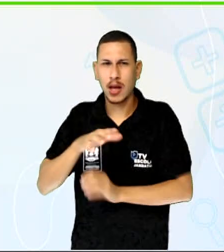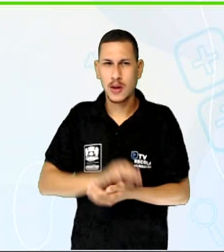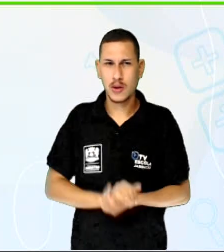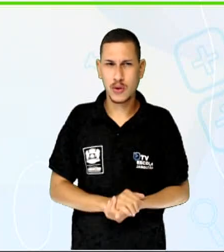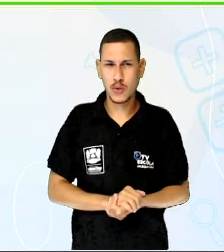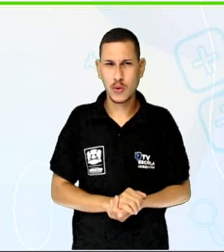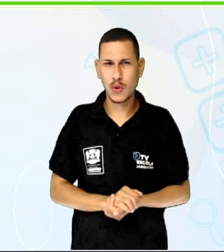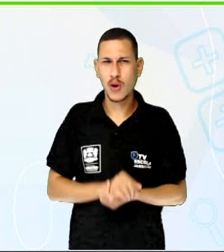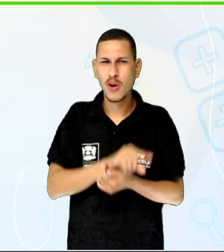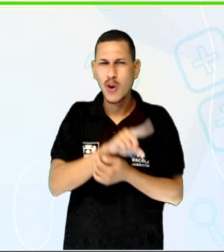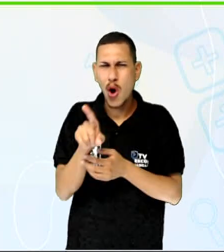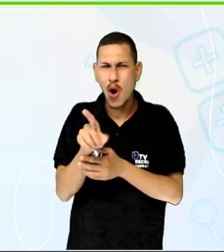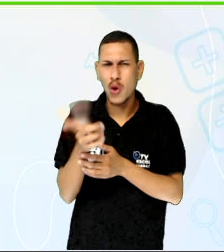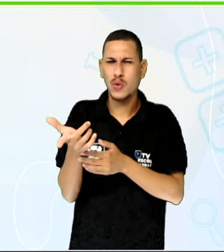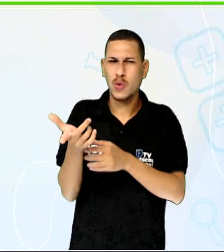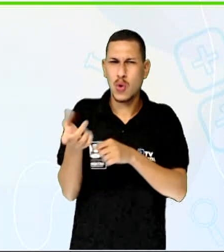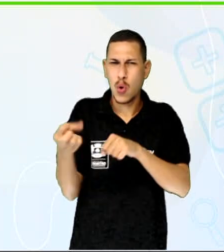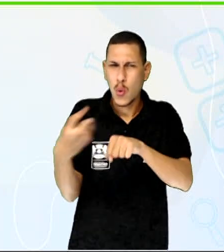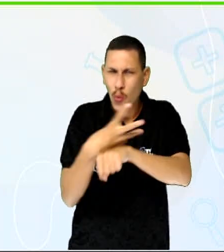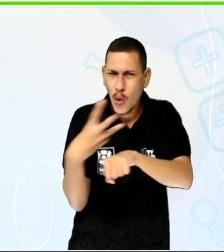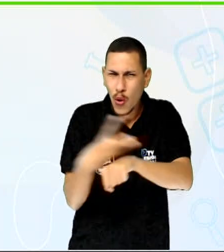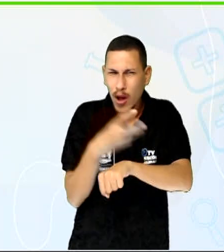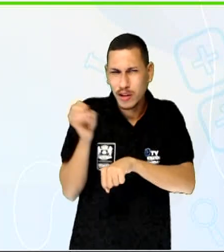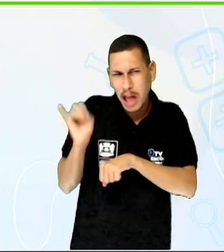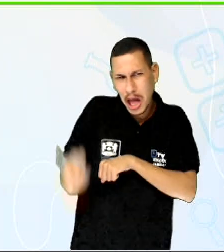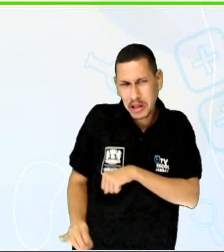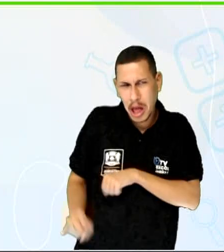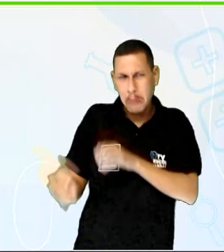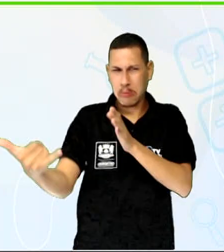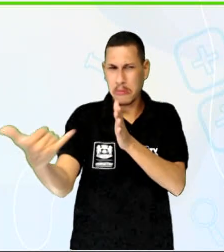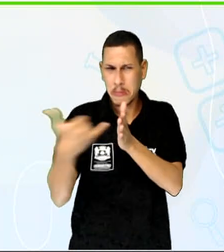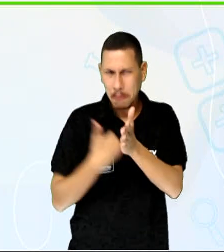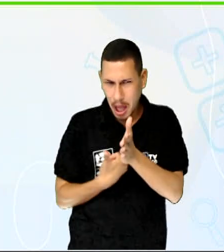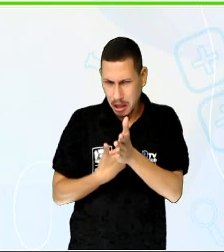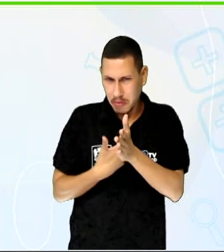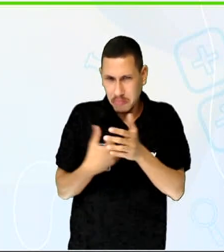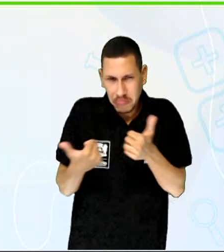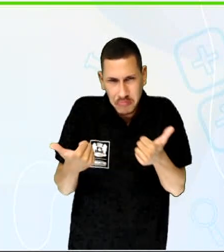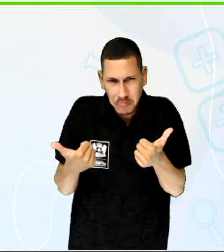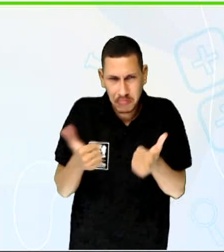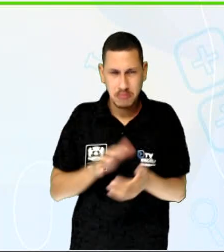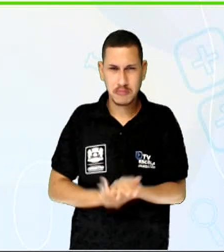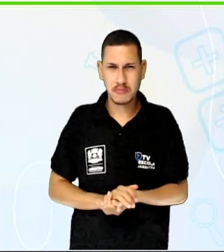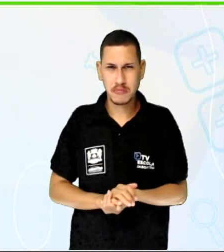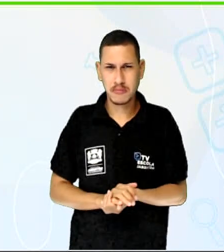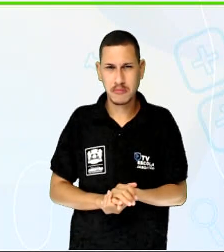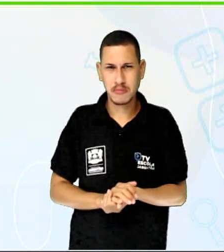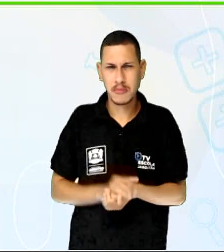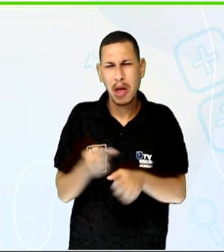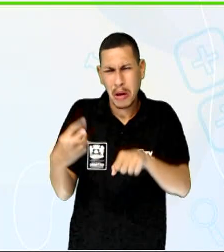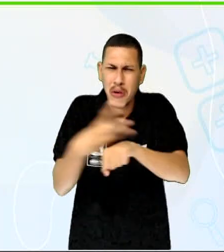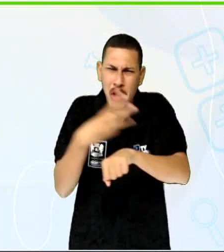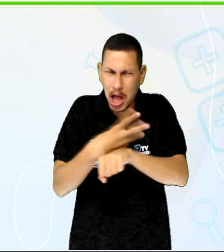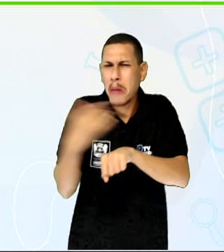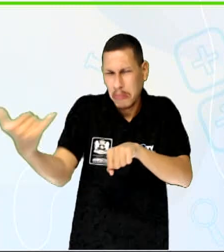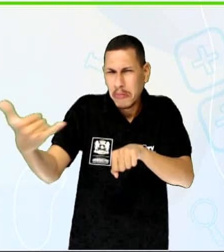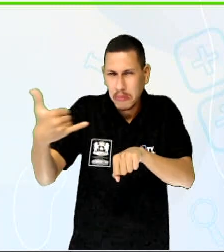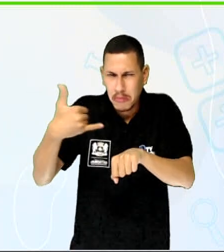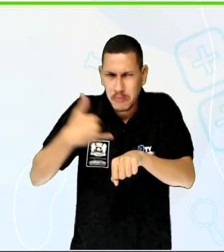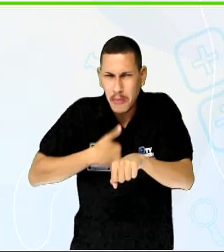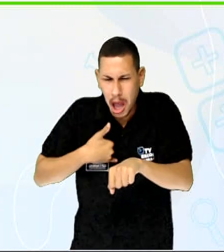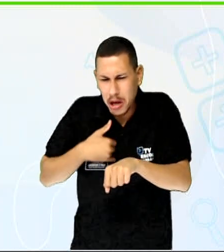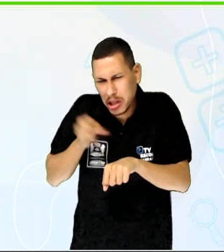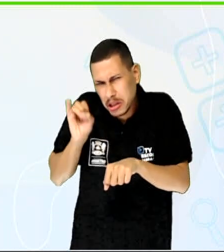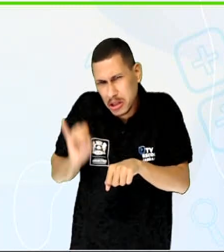WhatsApp me if he were upset with me? Ou seja, ele me mandaria mensagem no WhatsApp